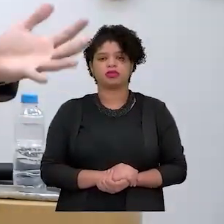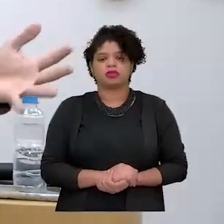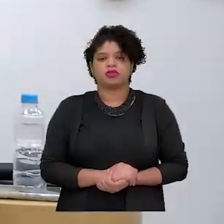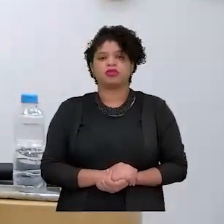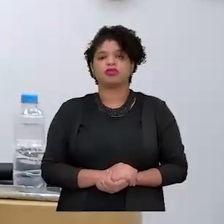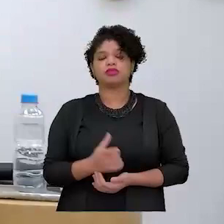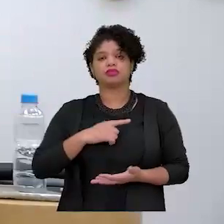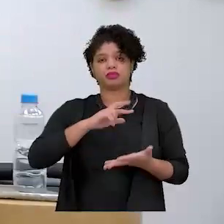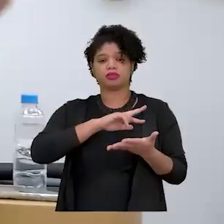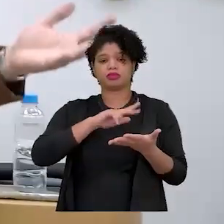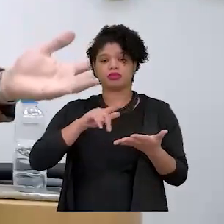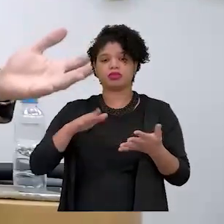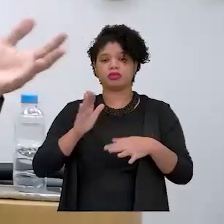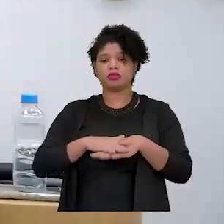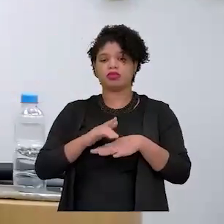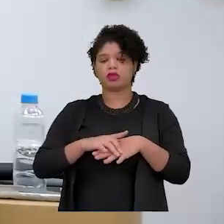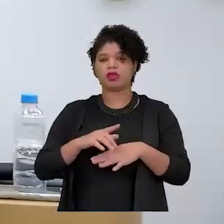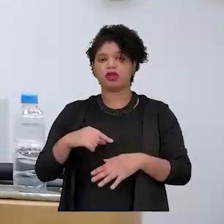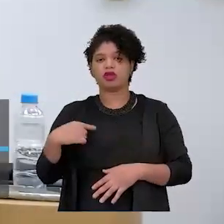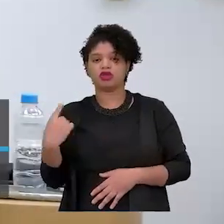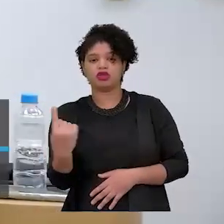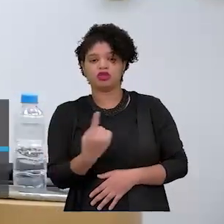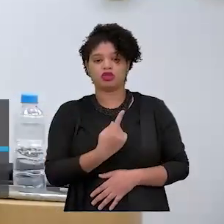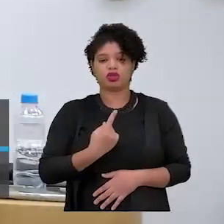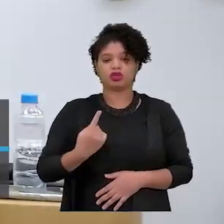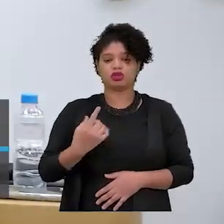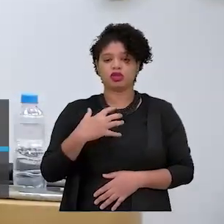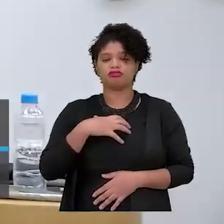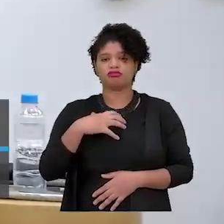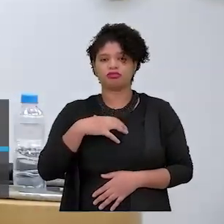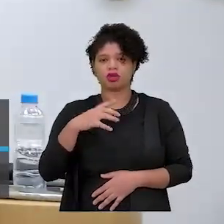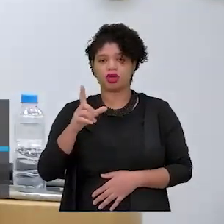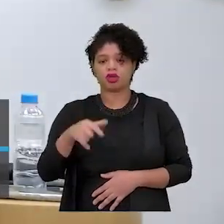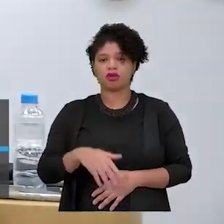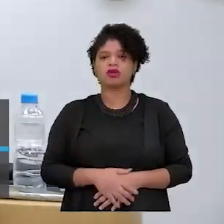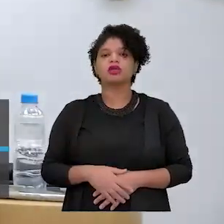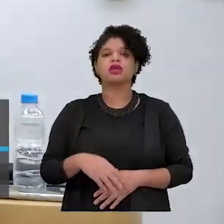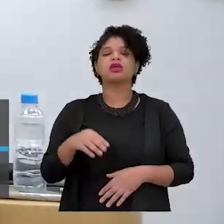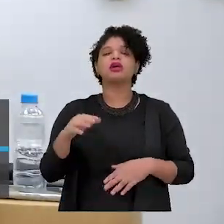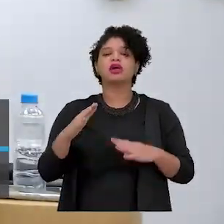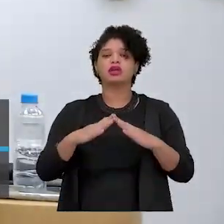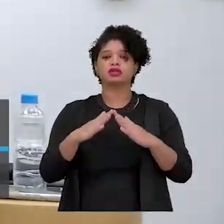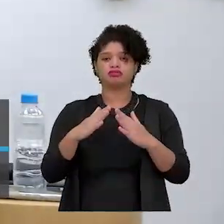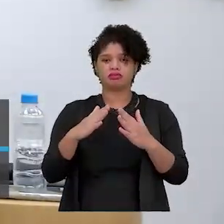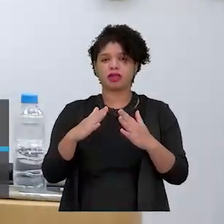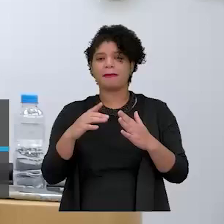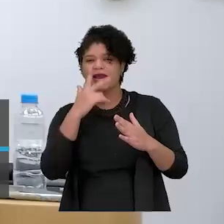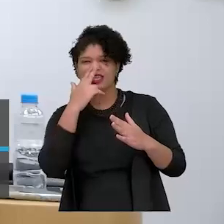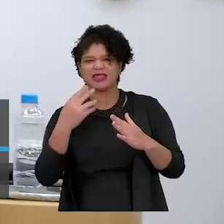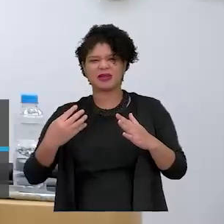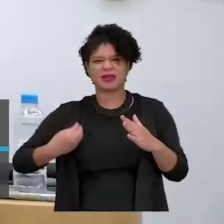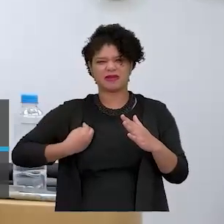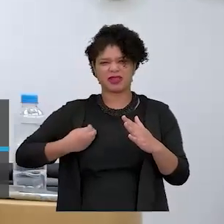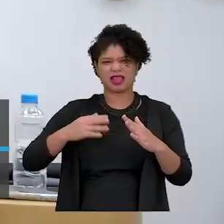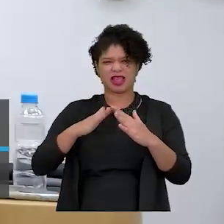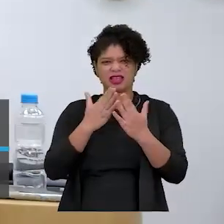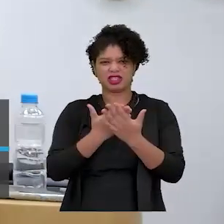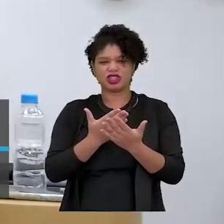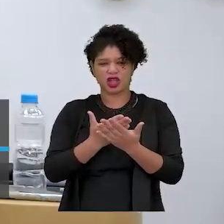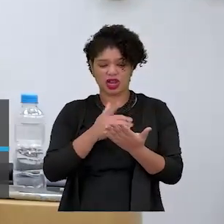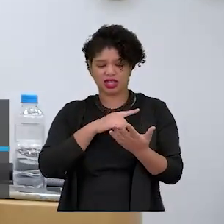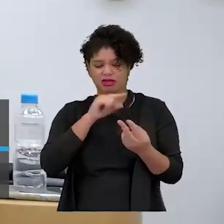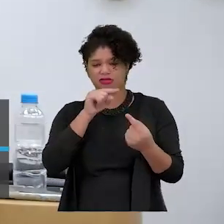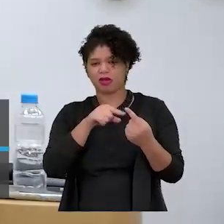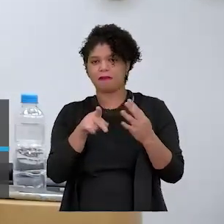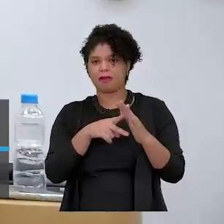dentre outras coisas, do ambiente ao nosso redor. Tem algumas escolas de pensamento que dizem que o ser humano é um animal